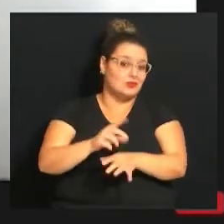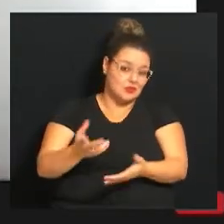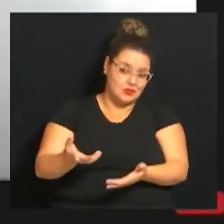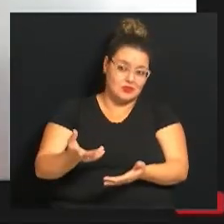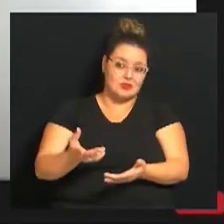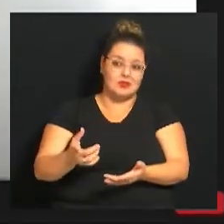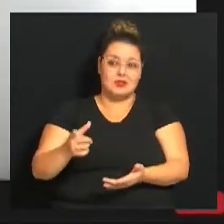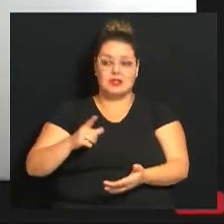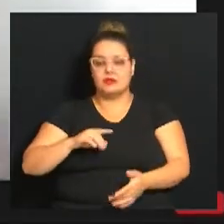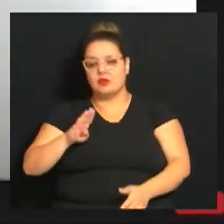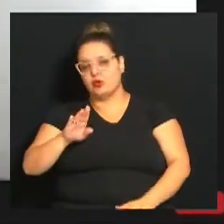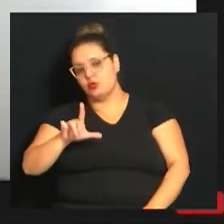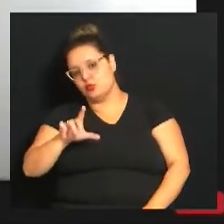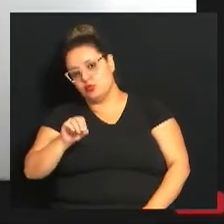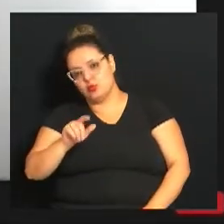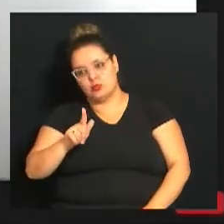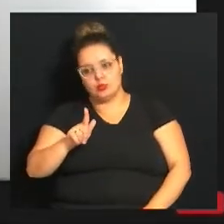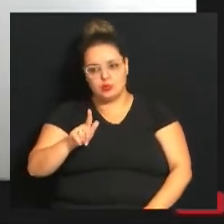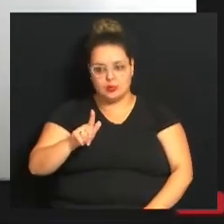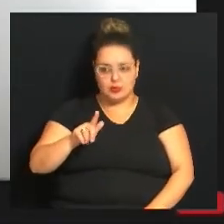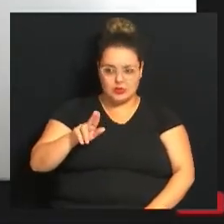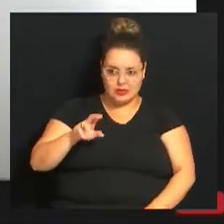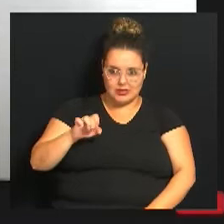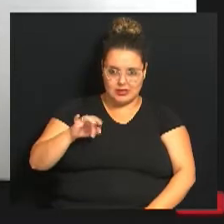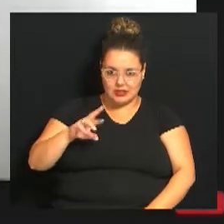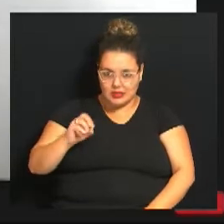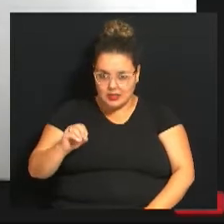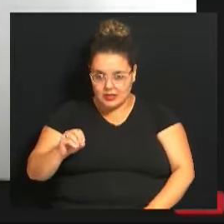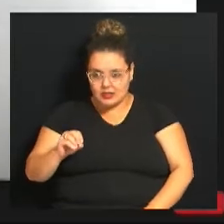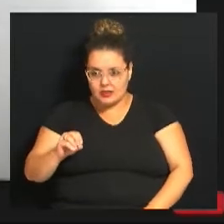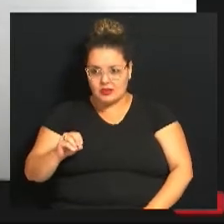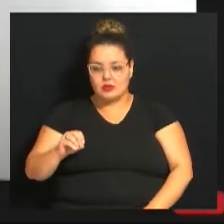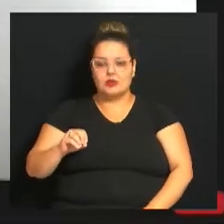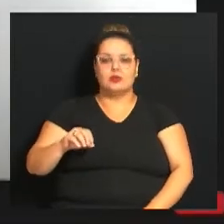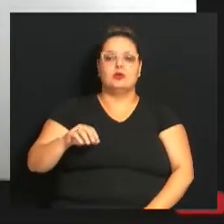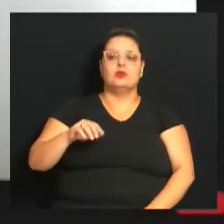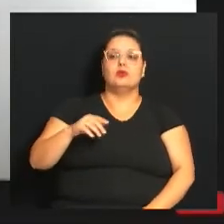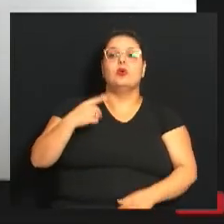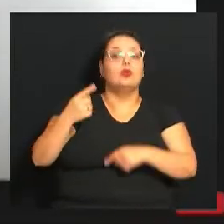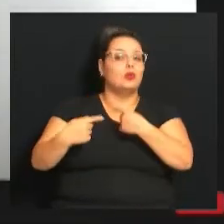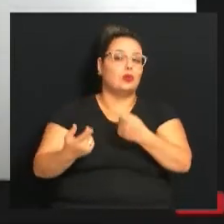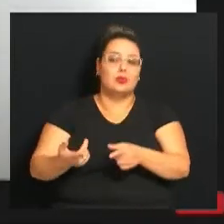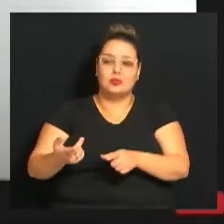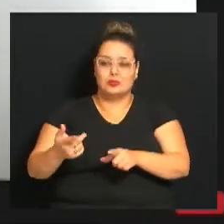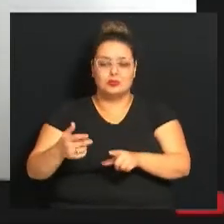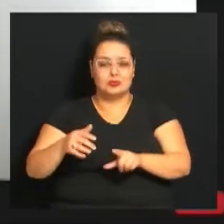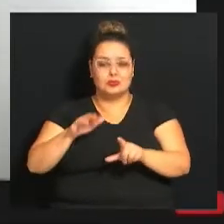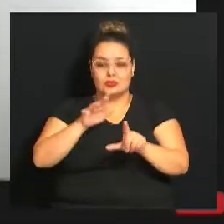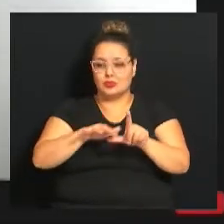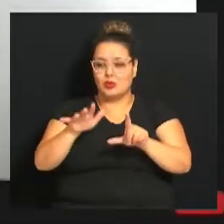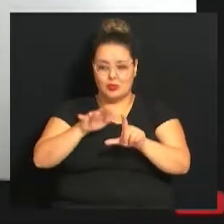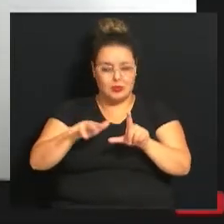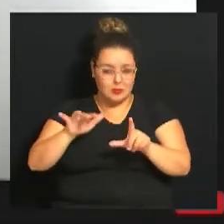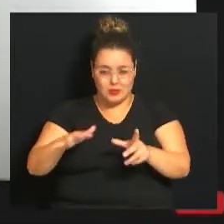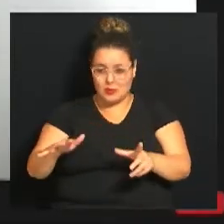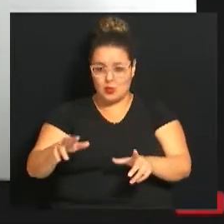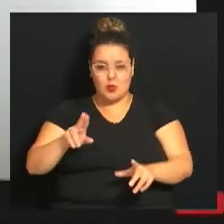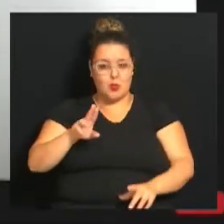blogueiros, os videologgers, os vloggers, né? E os portais, né? Como o UOL, Terra, né? Aqui no